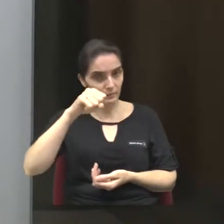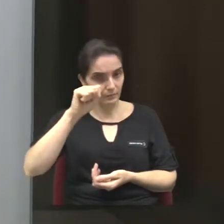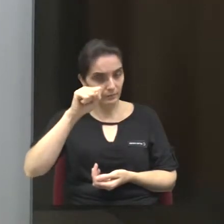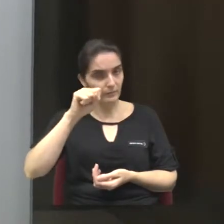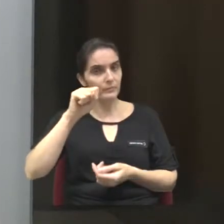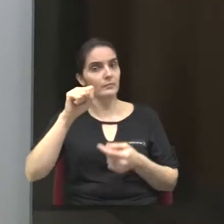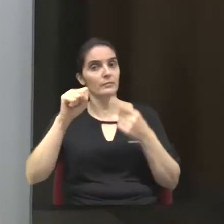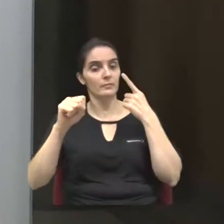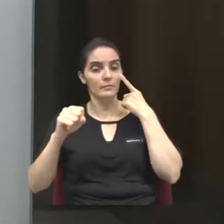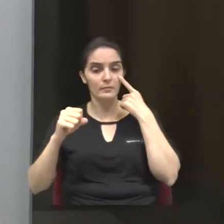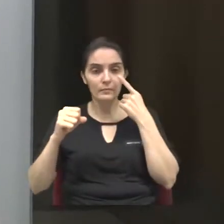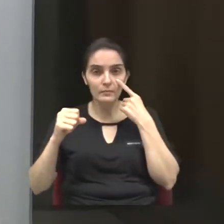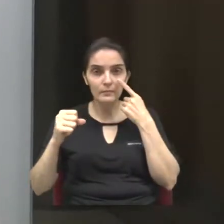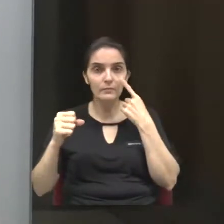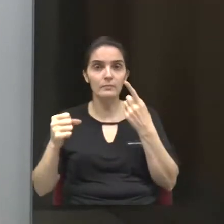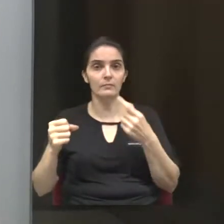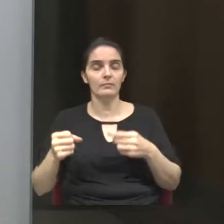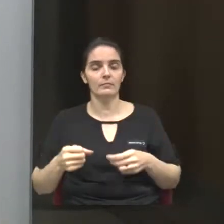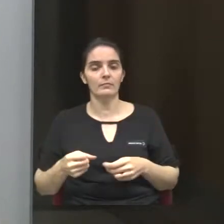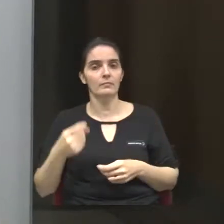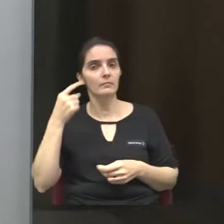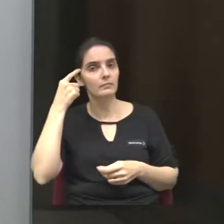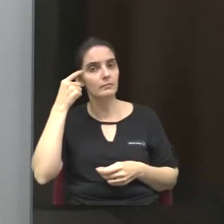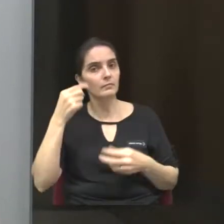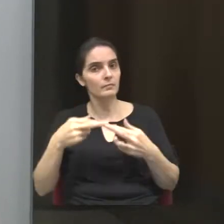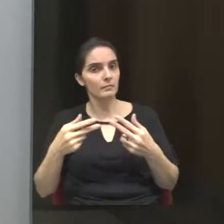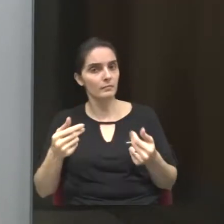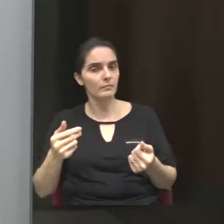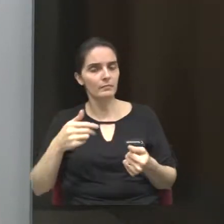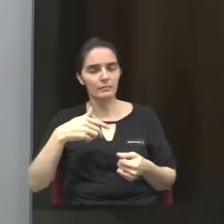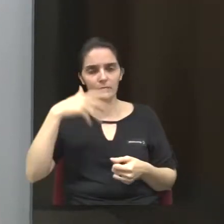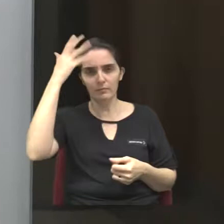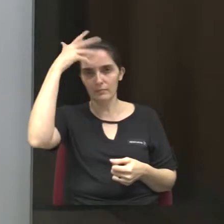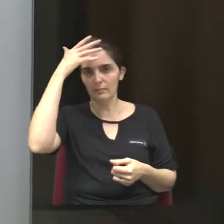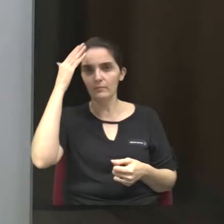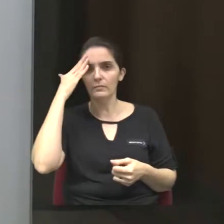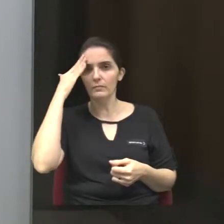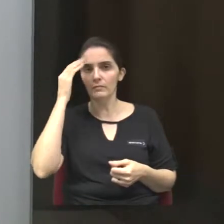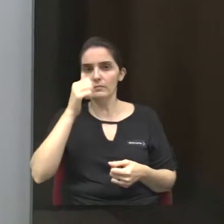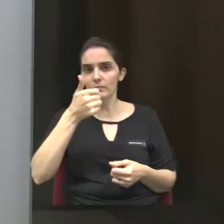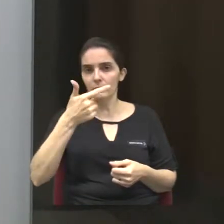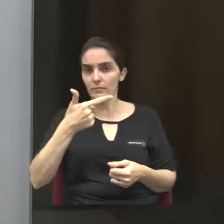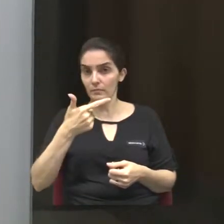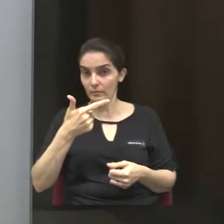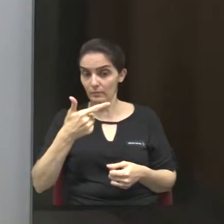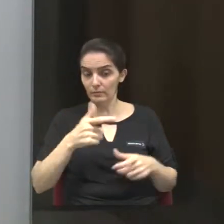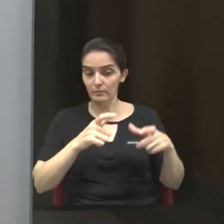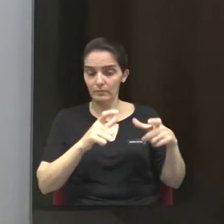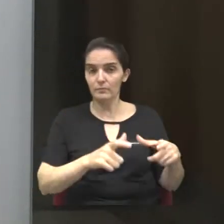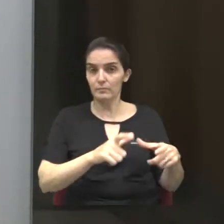ações, pelo que eu tive informações, foram 12 estabelecimentos, já foram